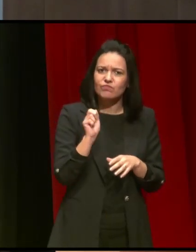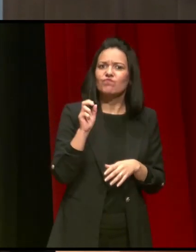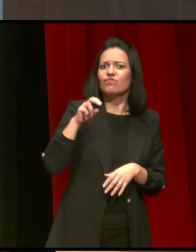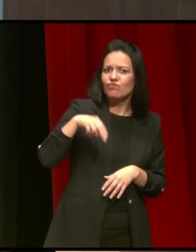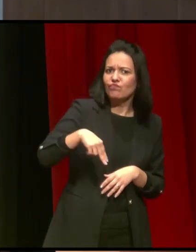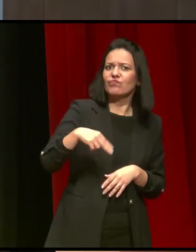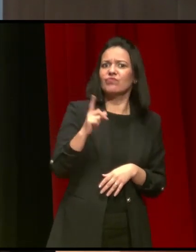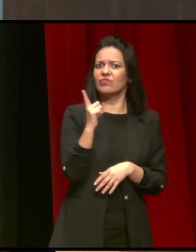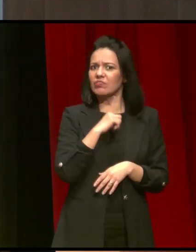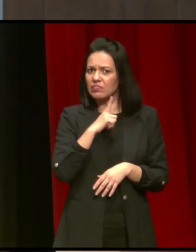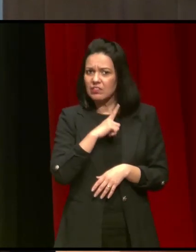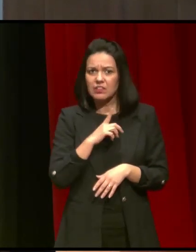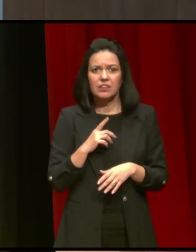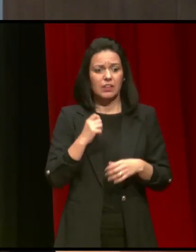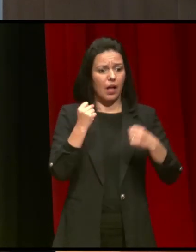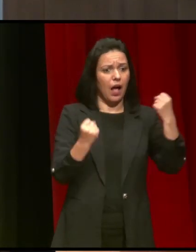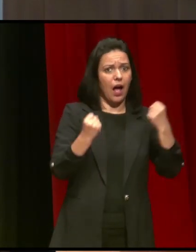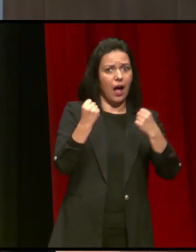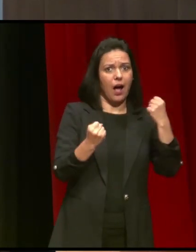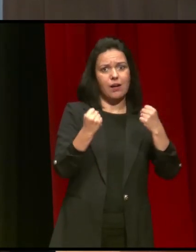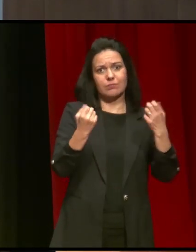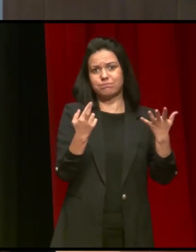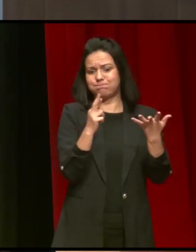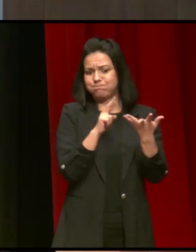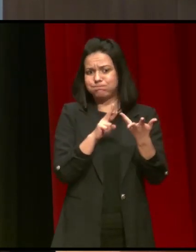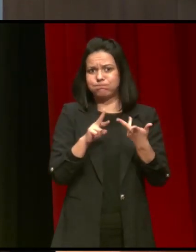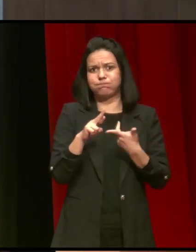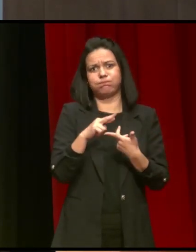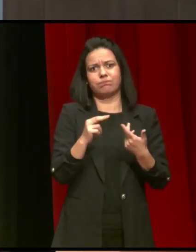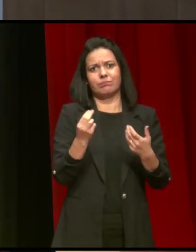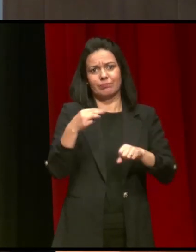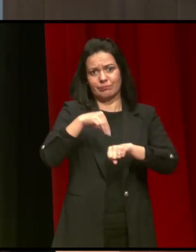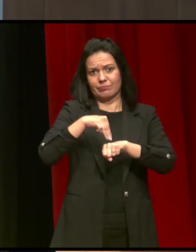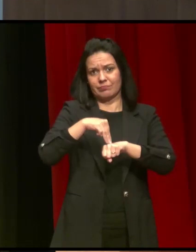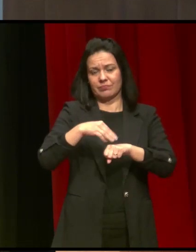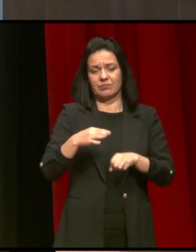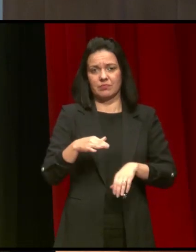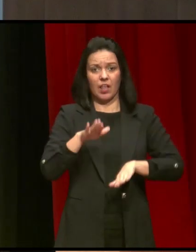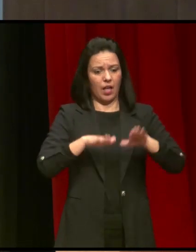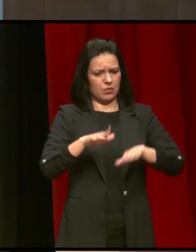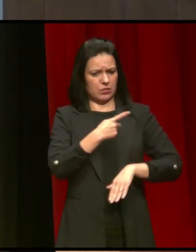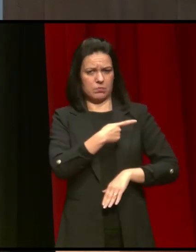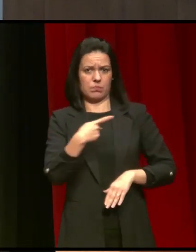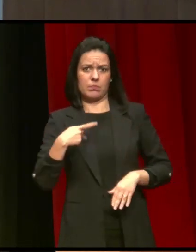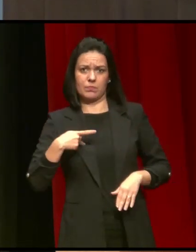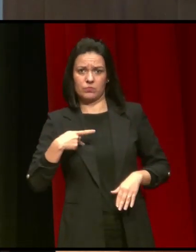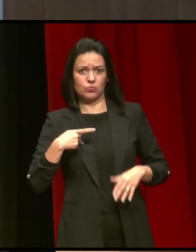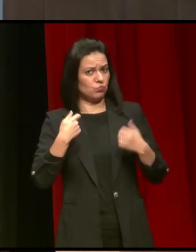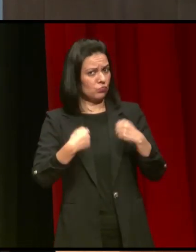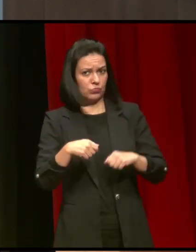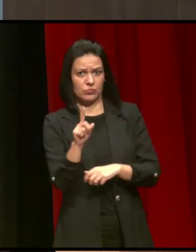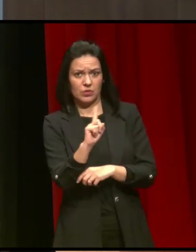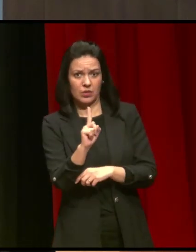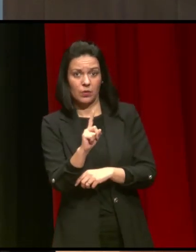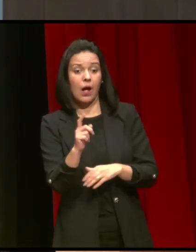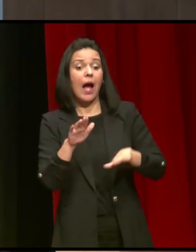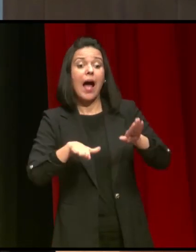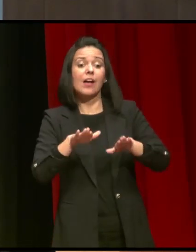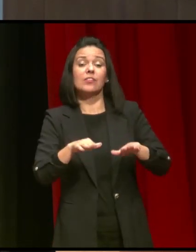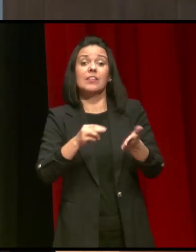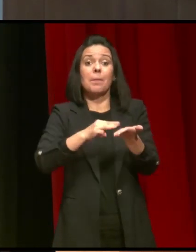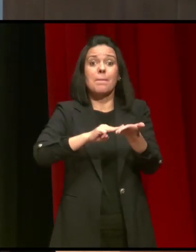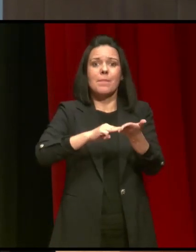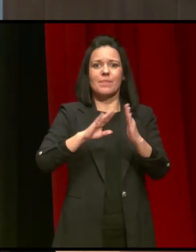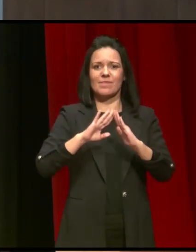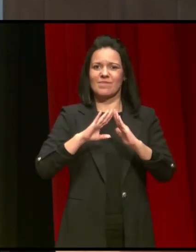tem toda uma forma, o ministério. Gente, não precisa nem ser você como pastor fazer isso. Você pode pedir para um membro da igreja